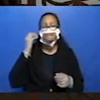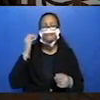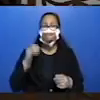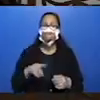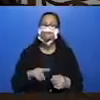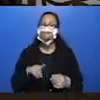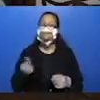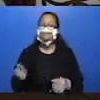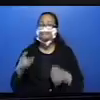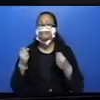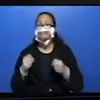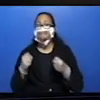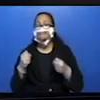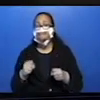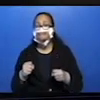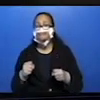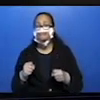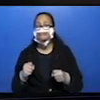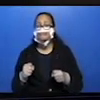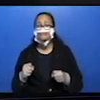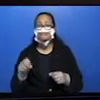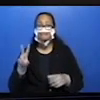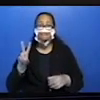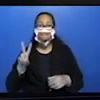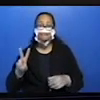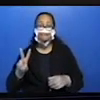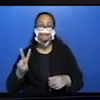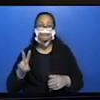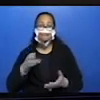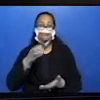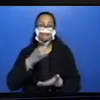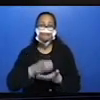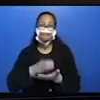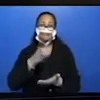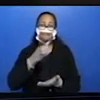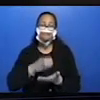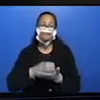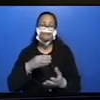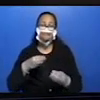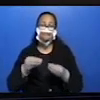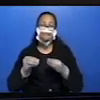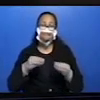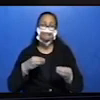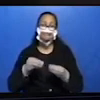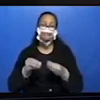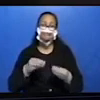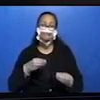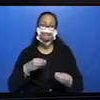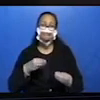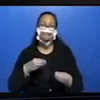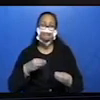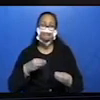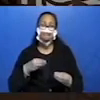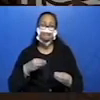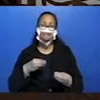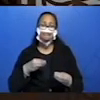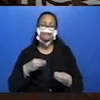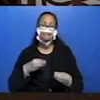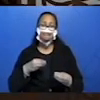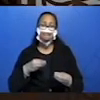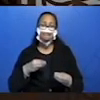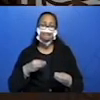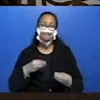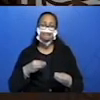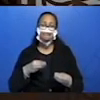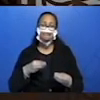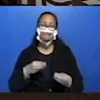vocês vão precisar de 2 copos plásticos. A tia Adriana já fez aqui, ó. 2 copos plásticos. Lá